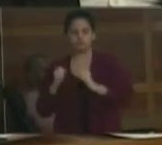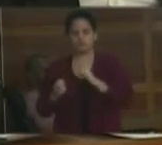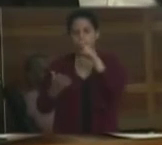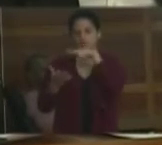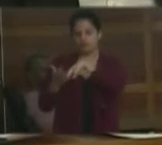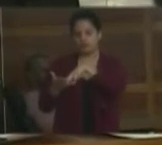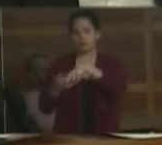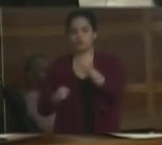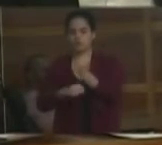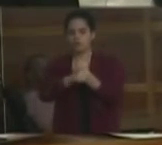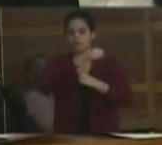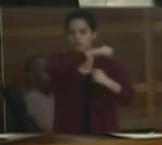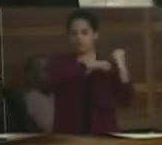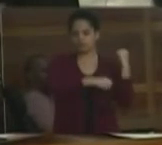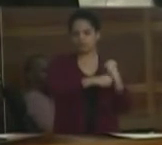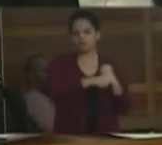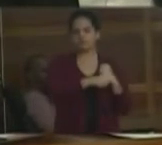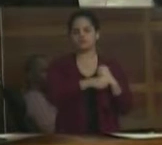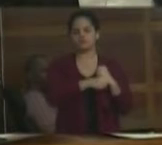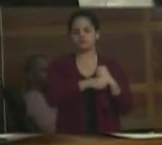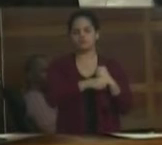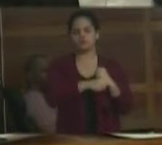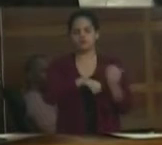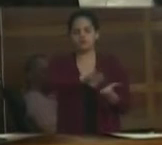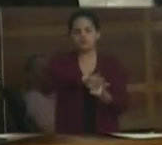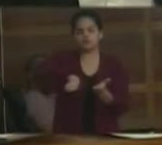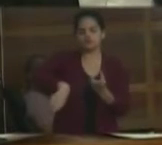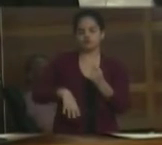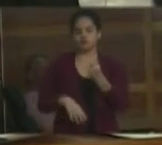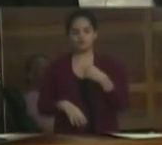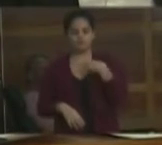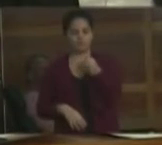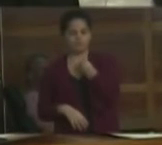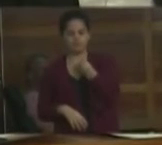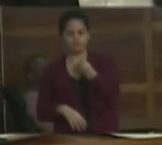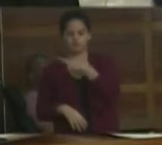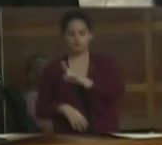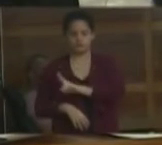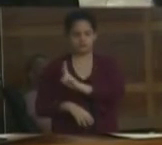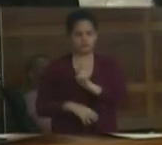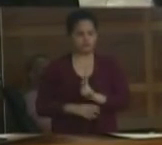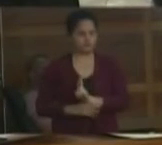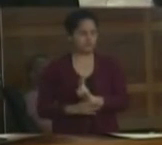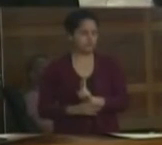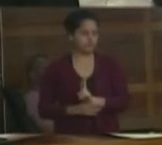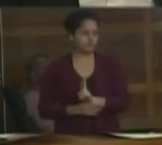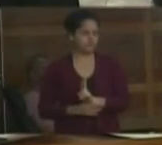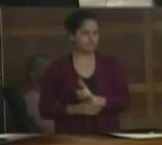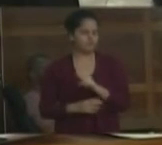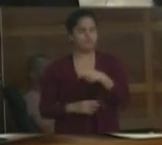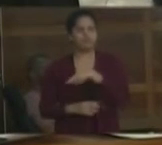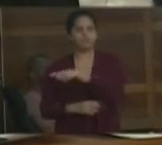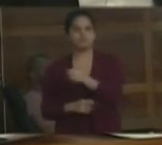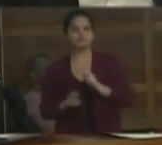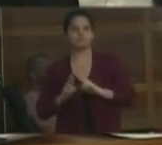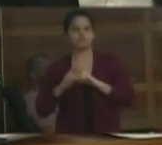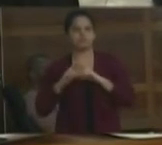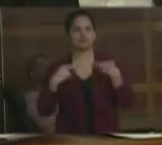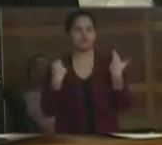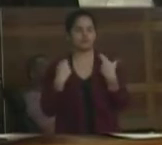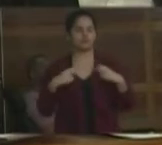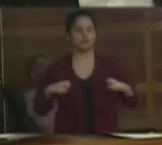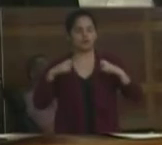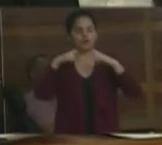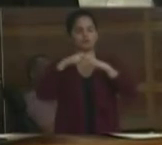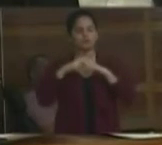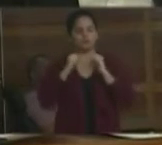as receitas que nós não podemos usar para pagamento que o sol para vocês terem uma noção do que realmente acontece isso não